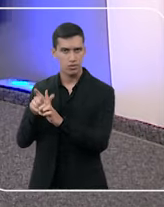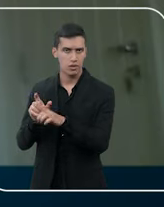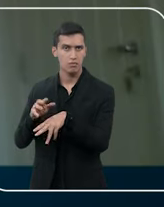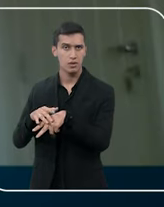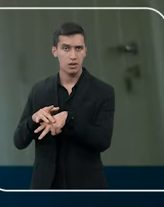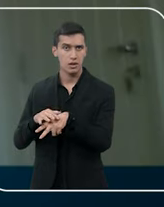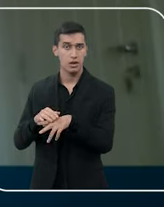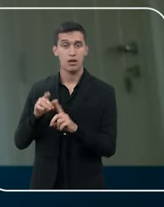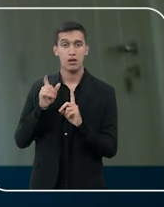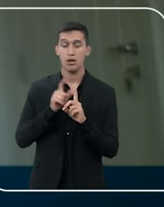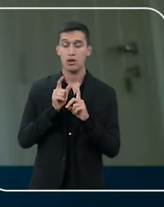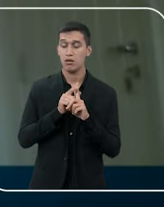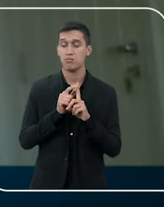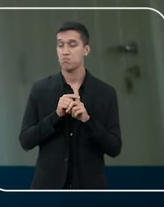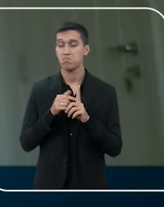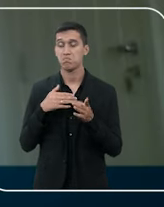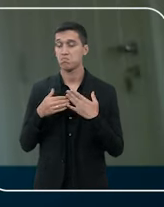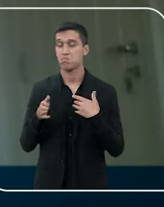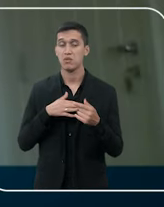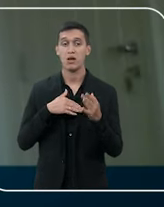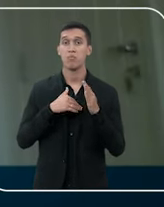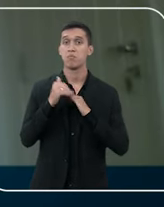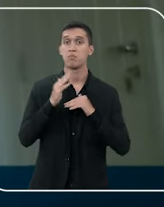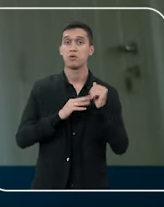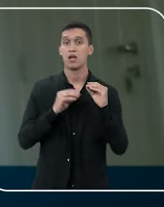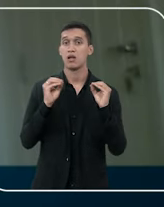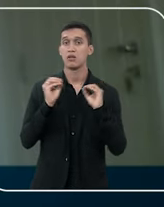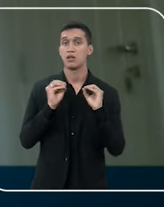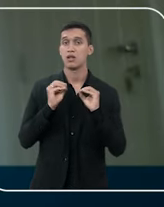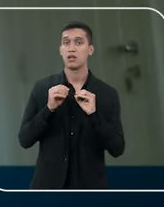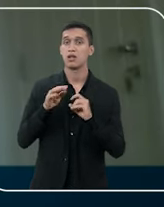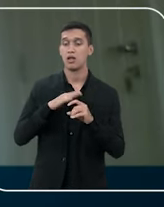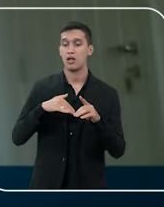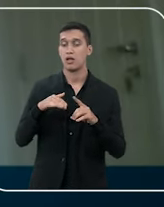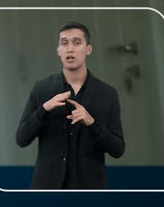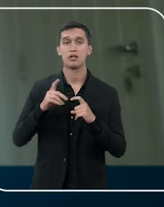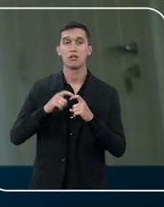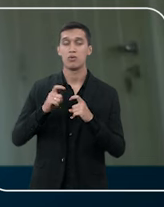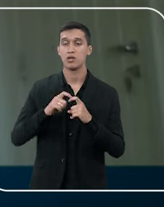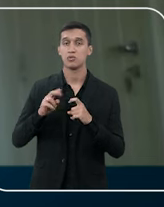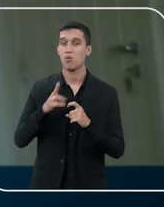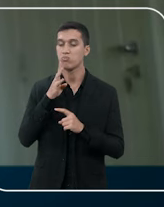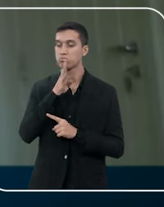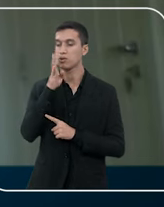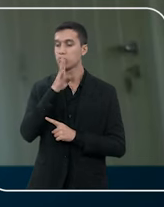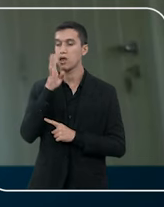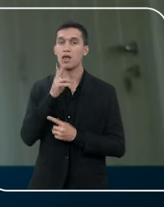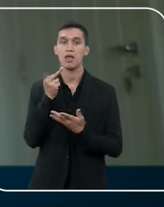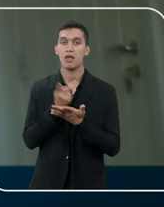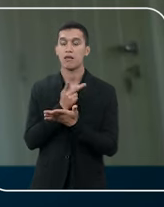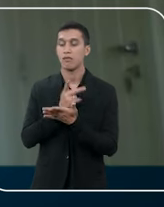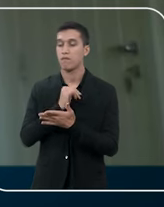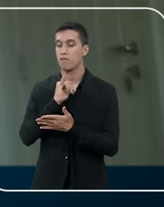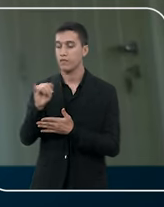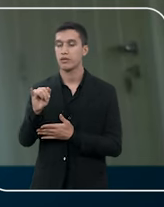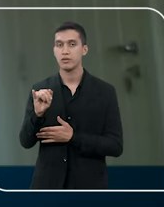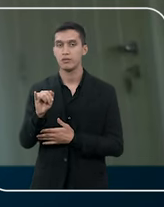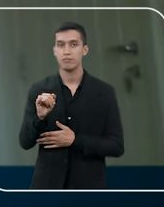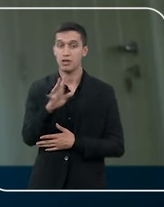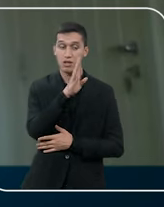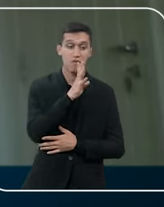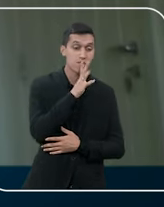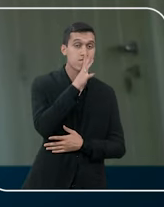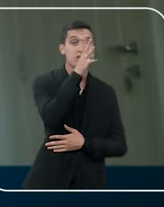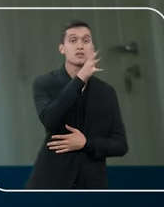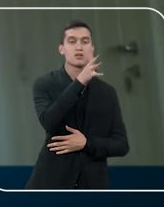deixa de utilizar esses conhecimentos ou utiliza de forma equivocada. E imprudência é quando o médico